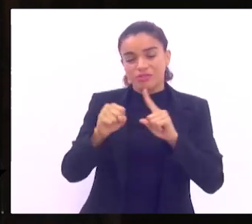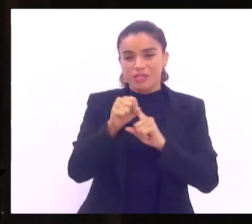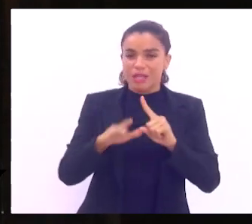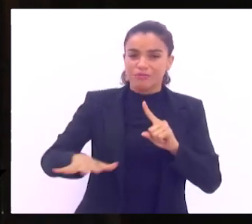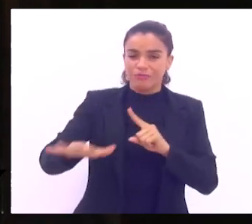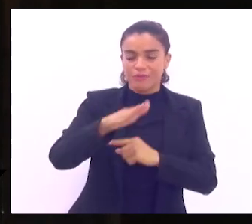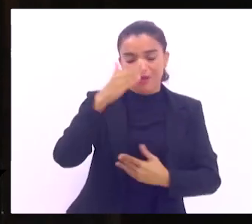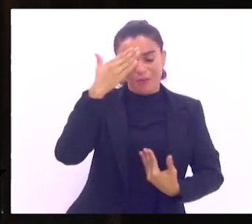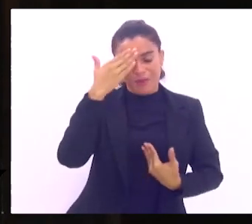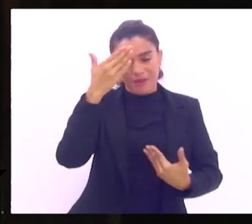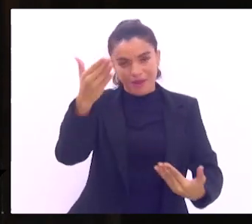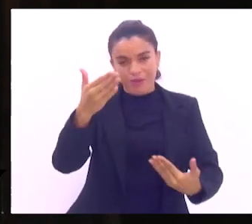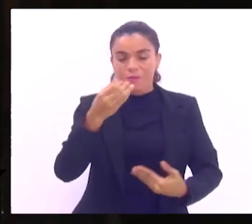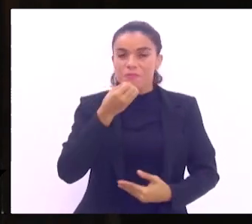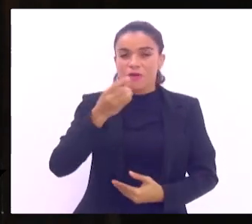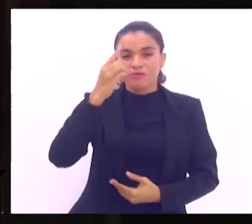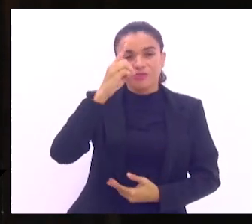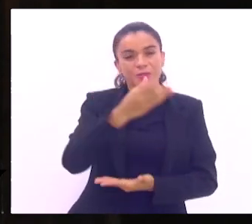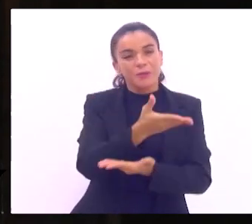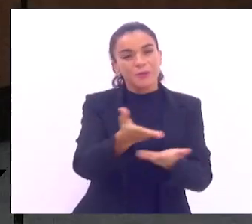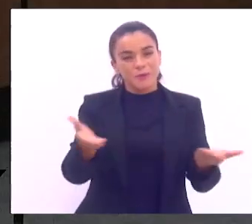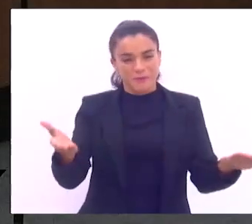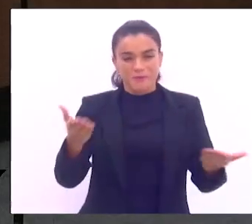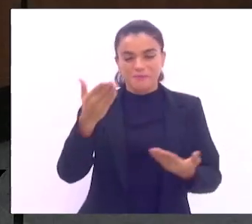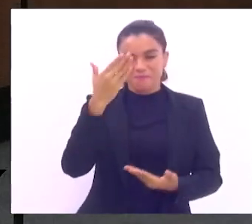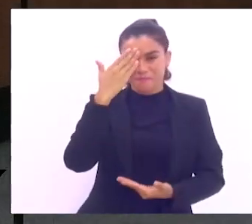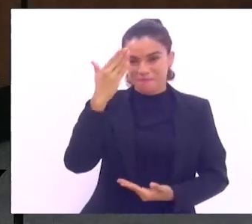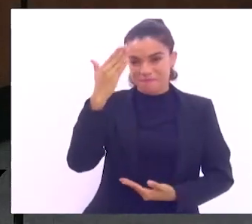Muito obrigado e um bom dia para todos. Valeu.